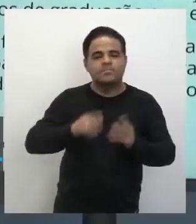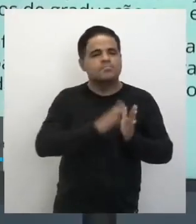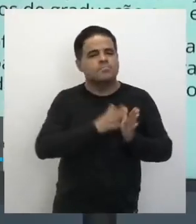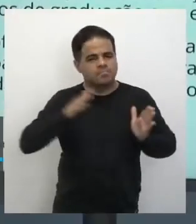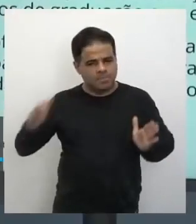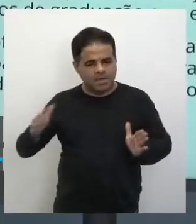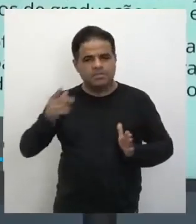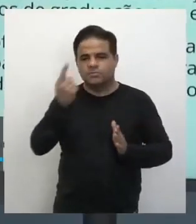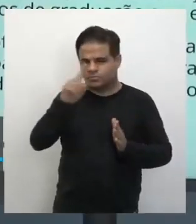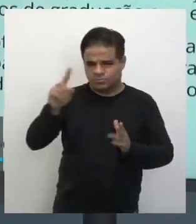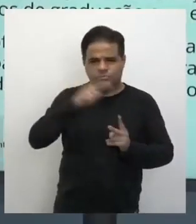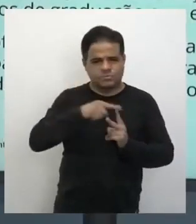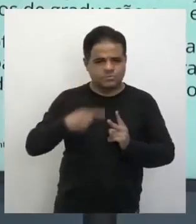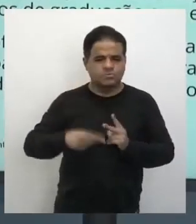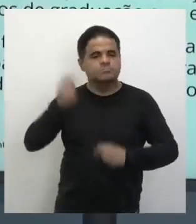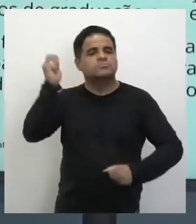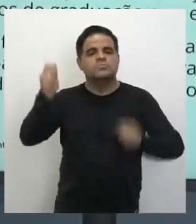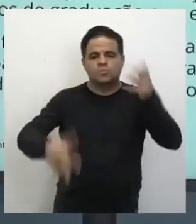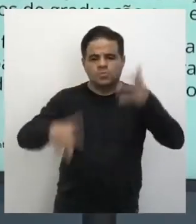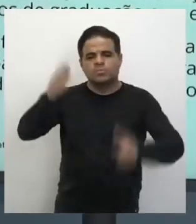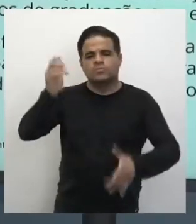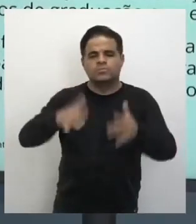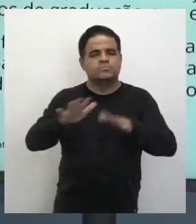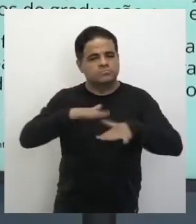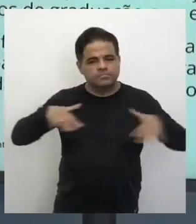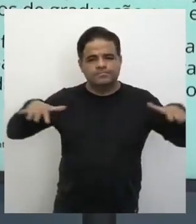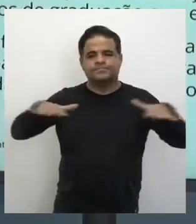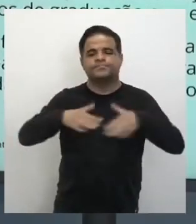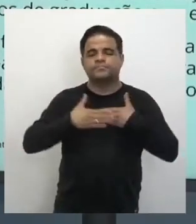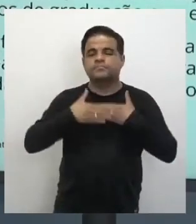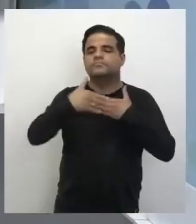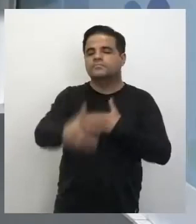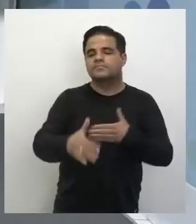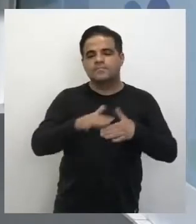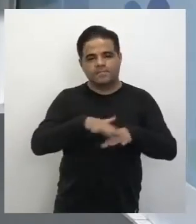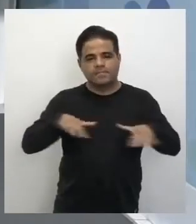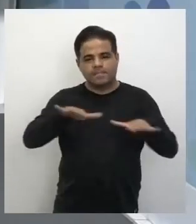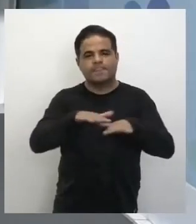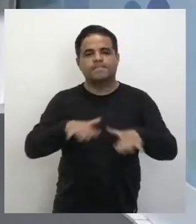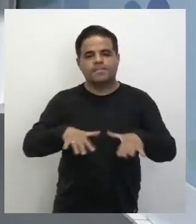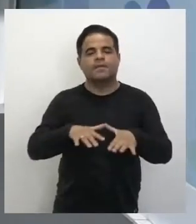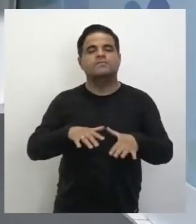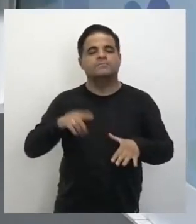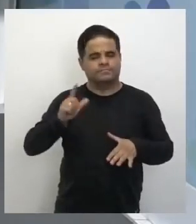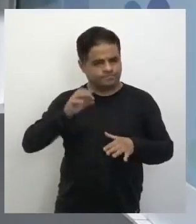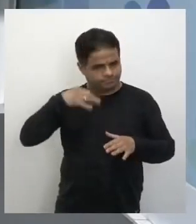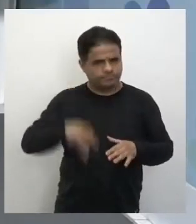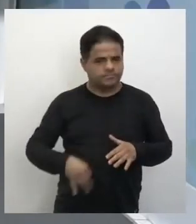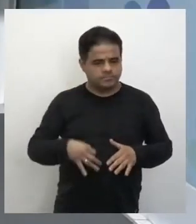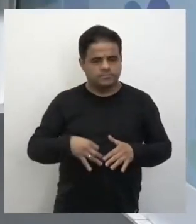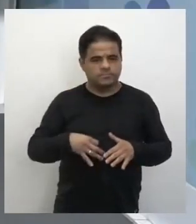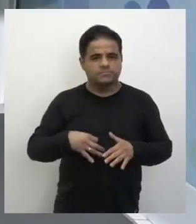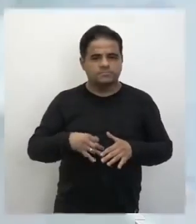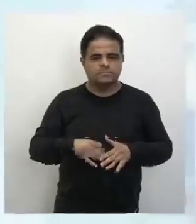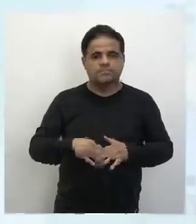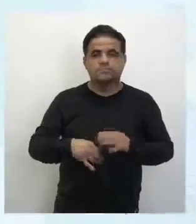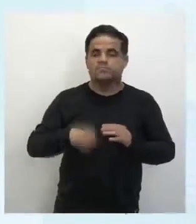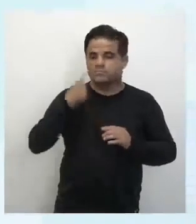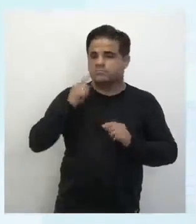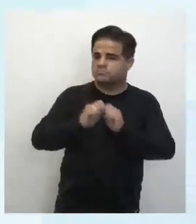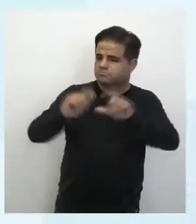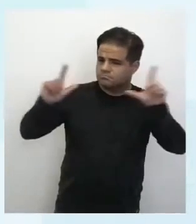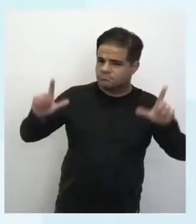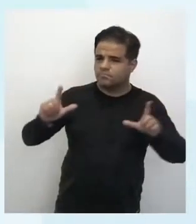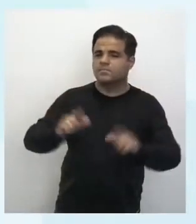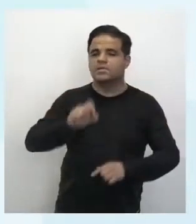lá as 2 últimas, estava querendo dizer as duas últimas partes, né? Os 2 últimos parágrafos. Estava certo. Ó, vamos pôr na tela para eles